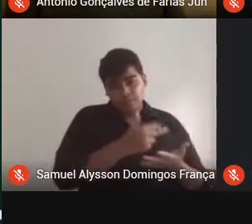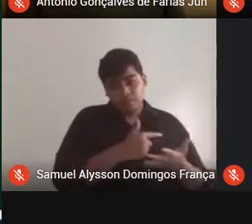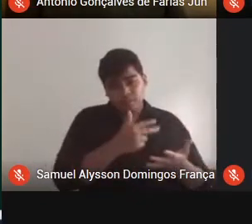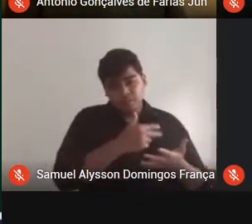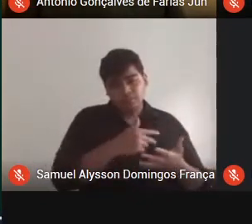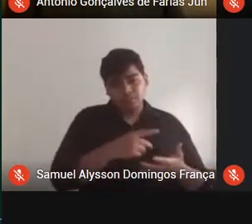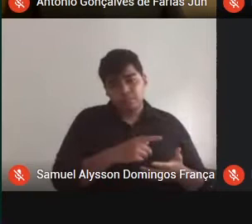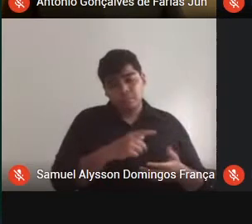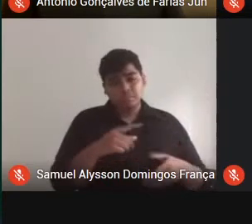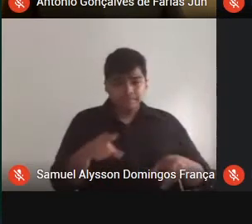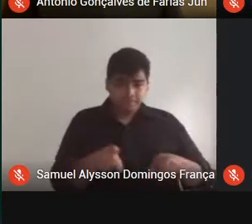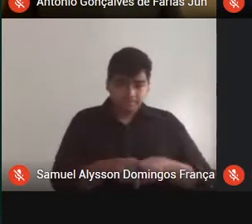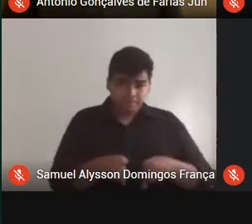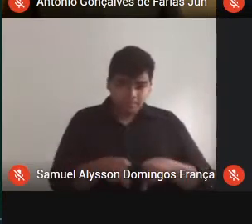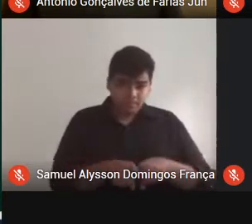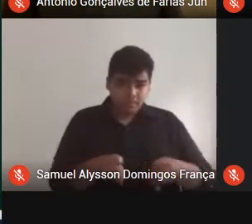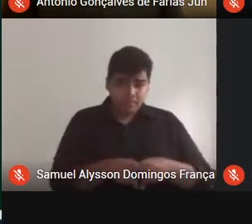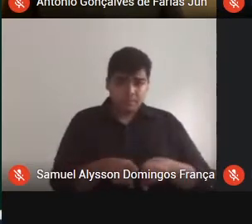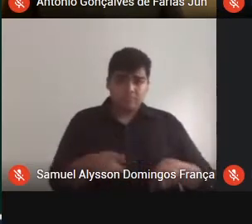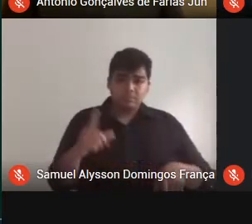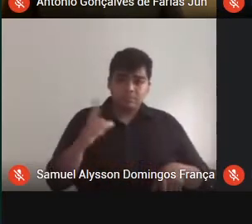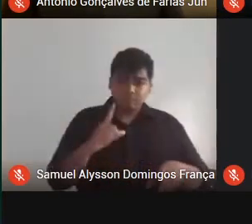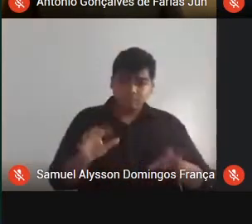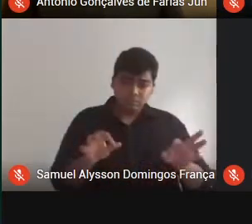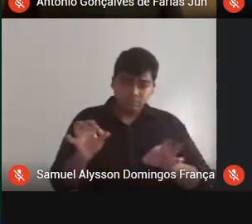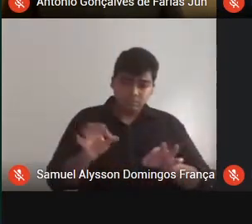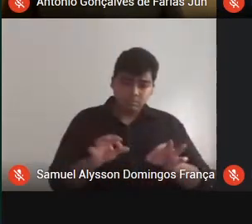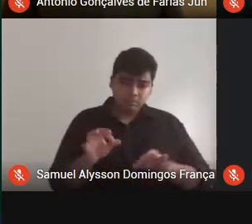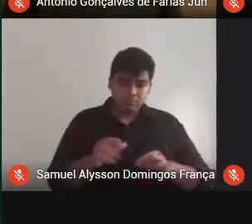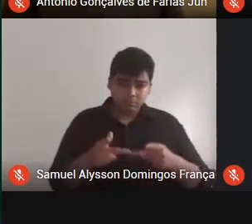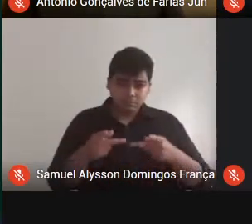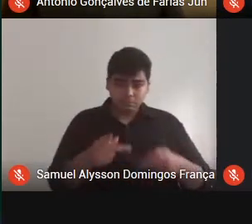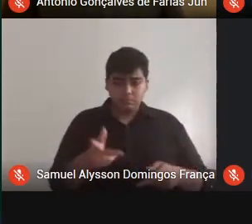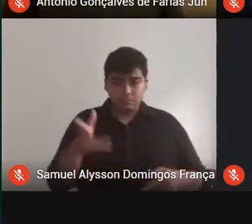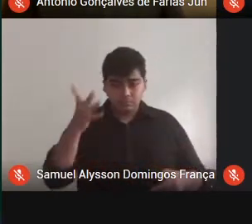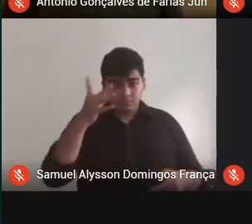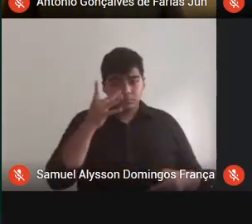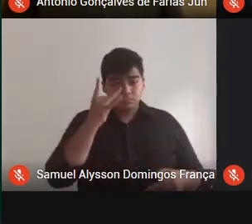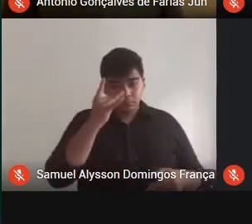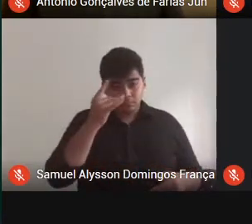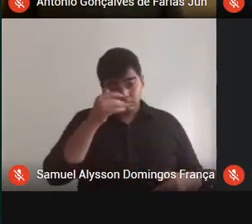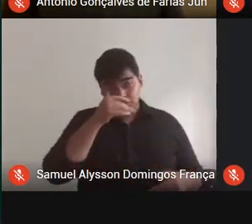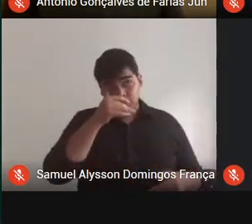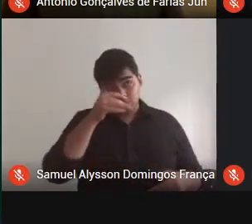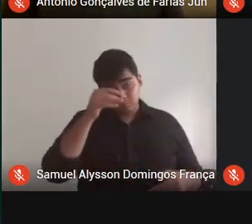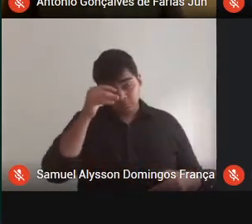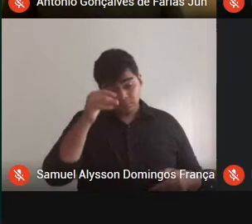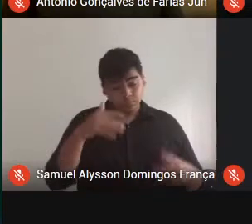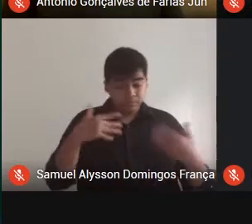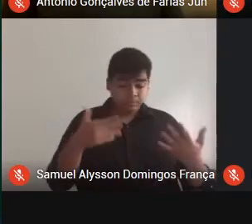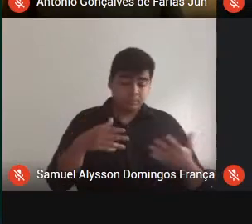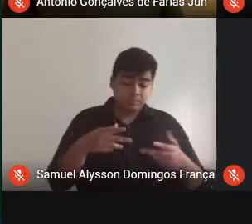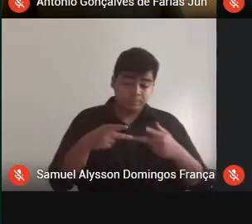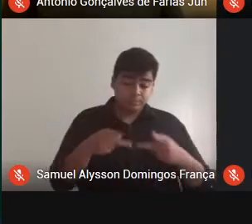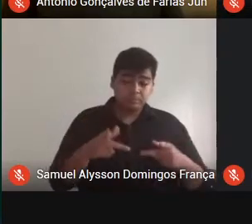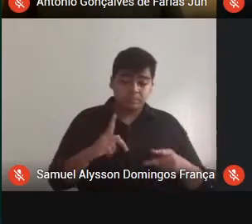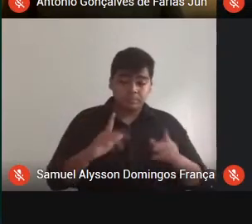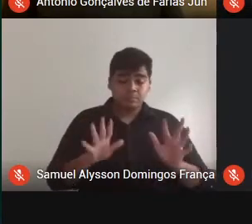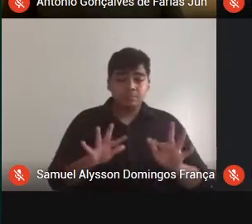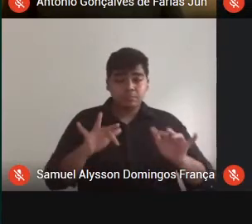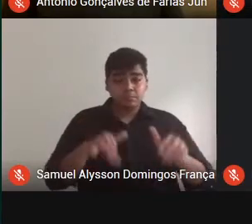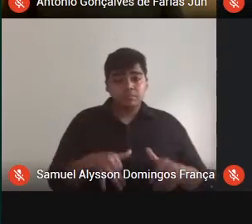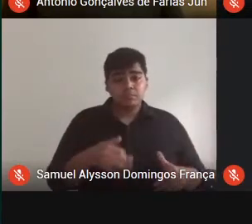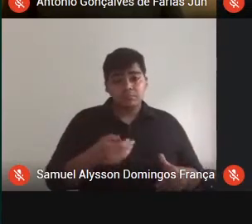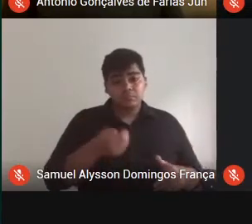até fazer também, idealizar um projeto para um cliente em uma situação real. Então, assim, esse projeto está terminando ainda, né,